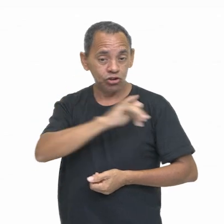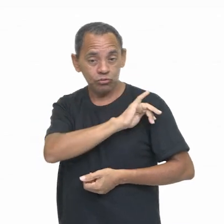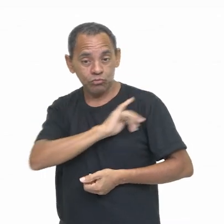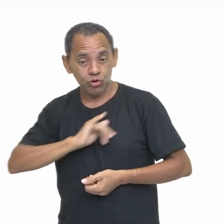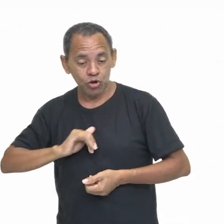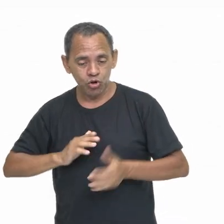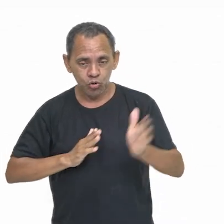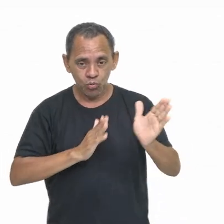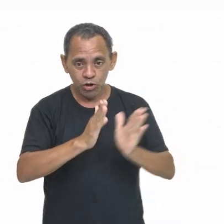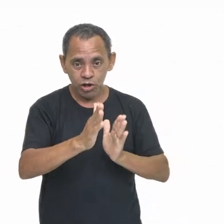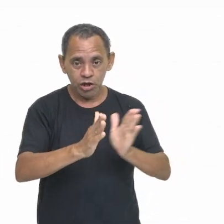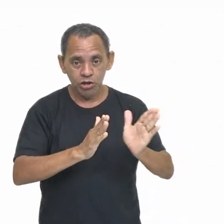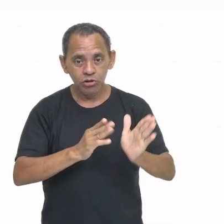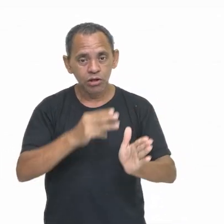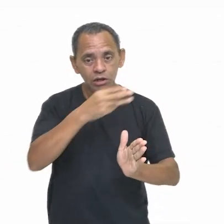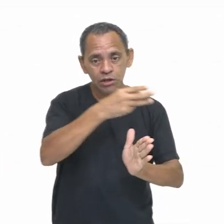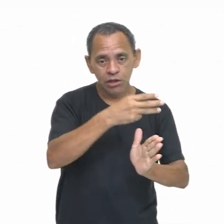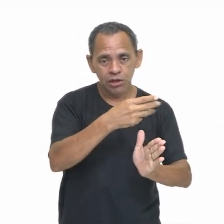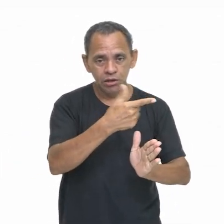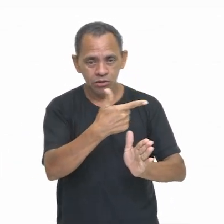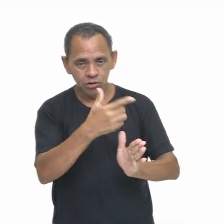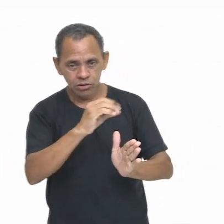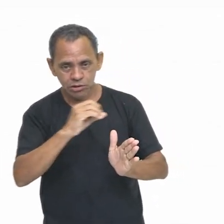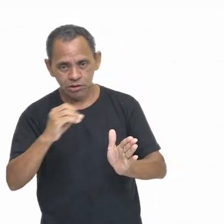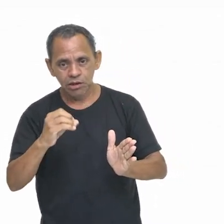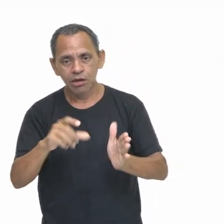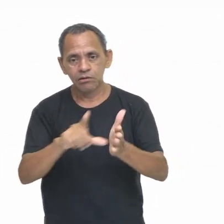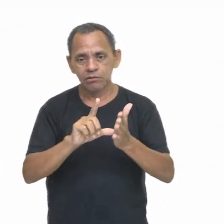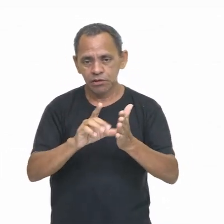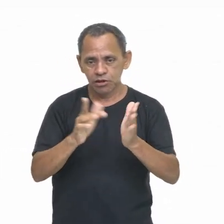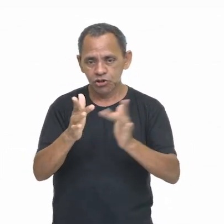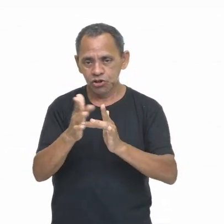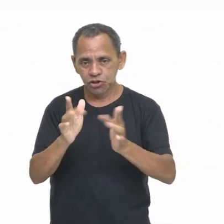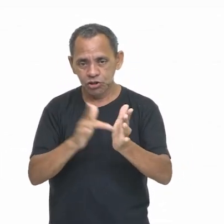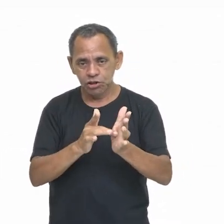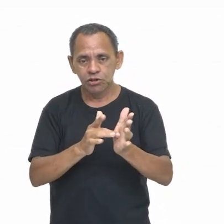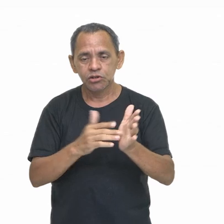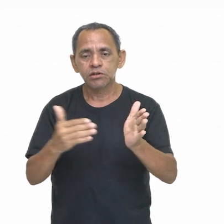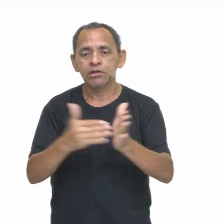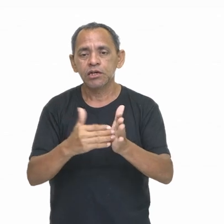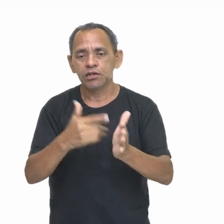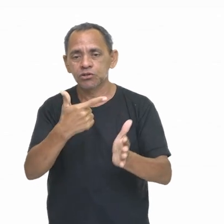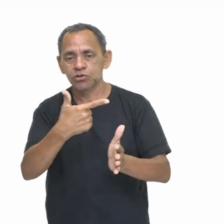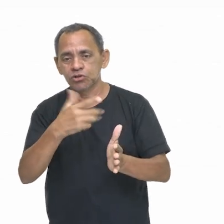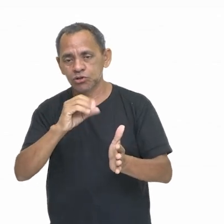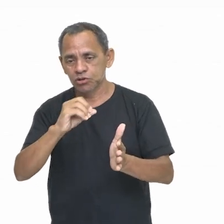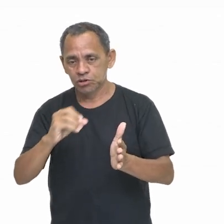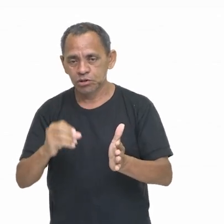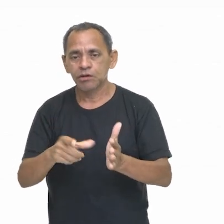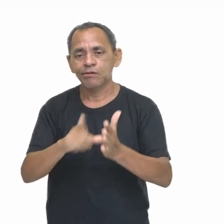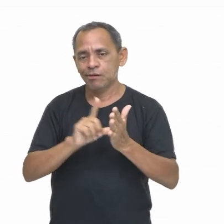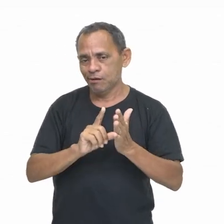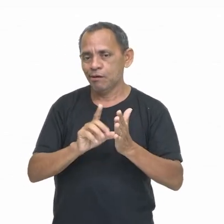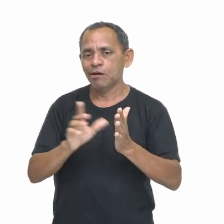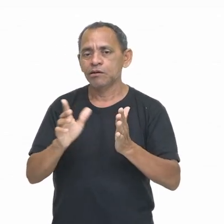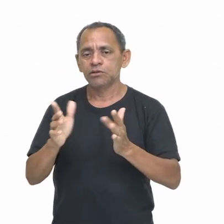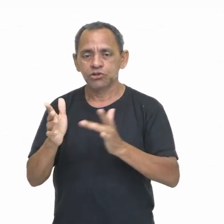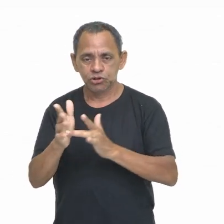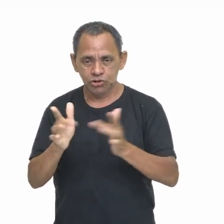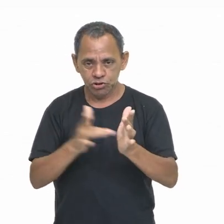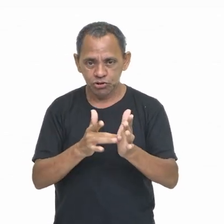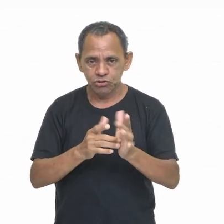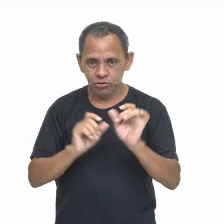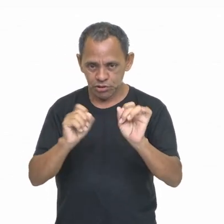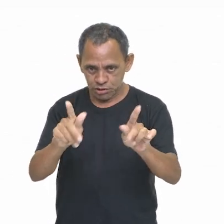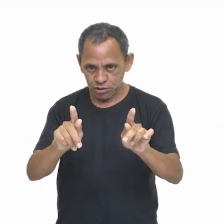ali, né, entre 3.200 a.C. a 2000, tá? 2000